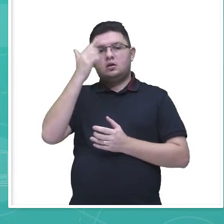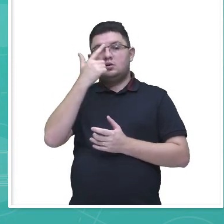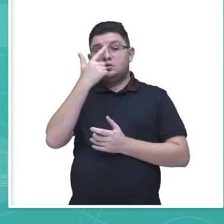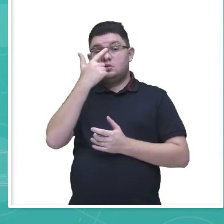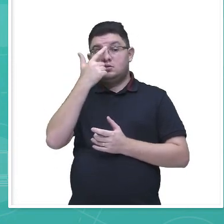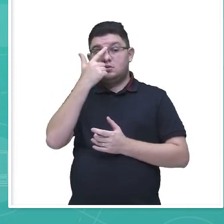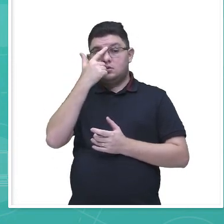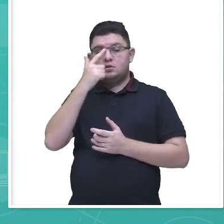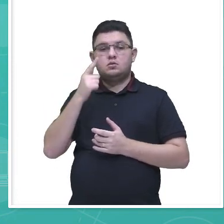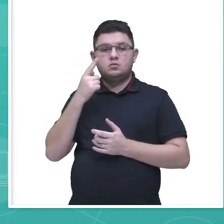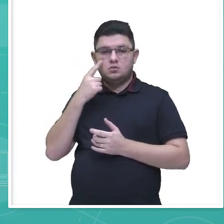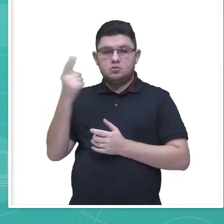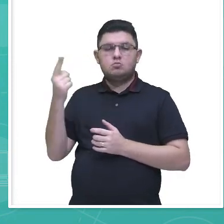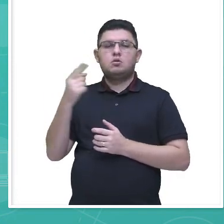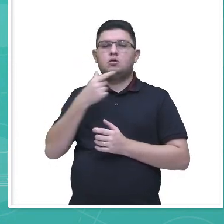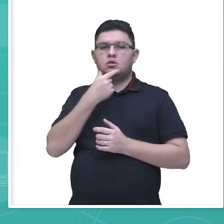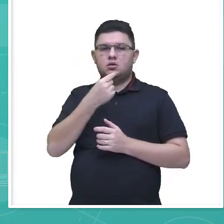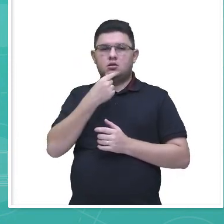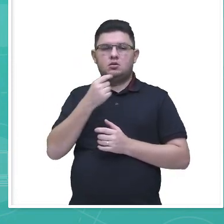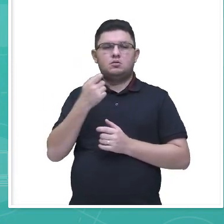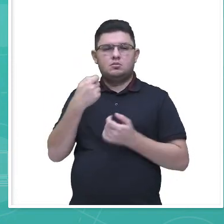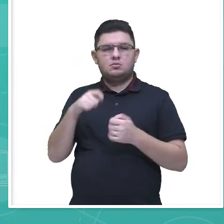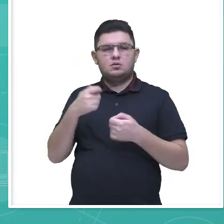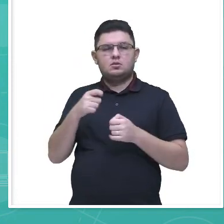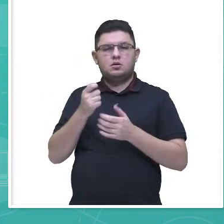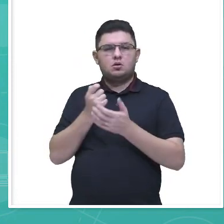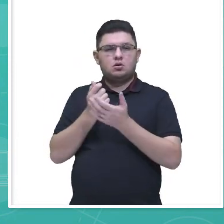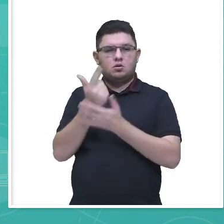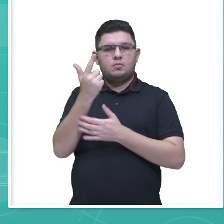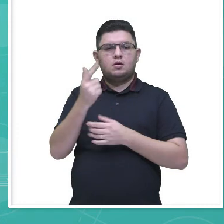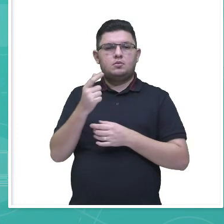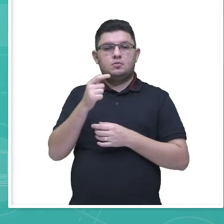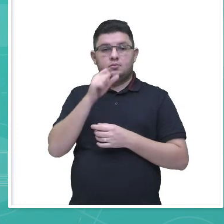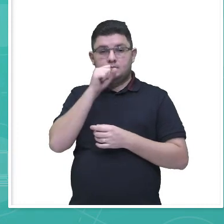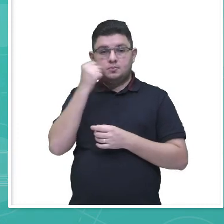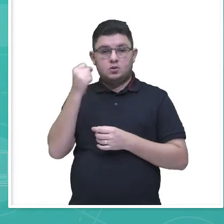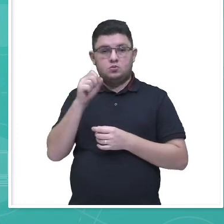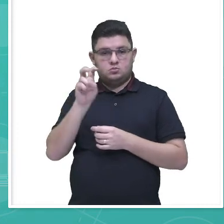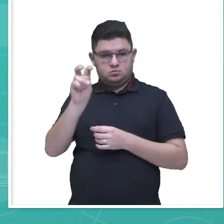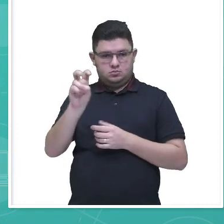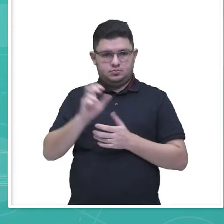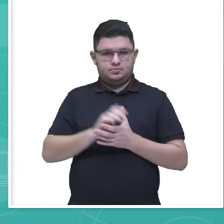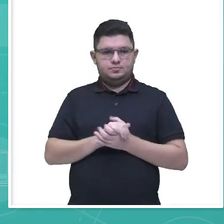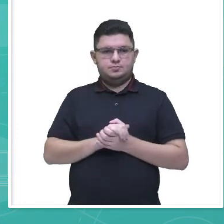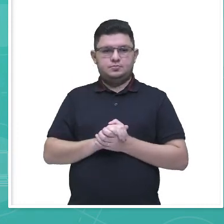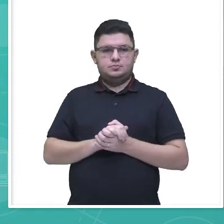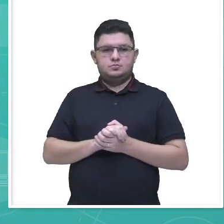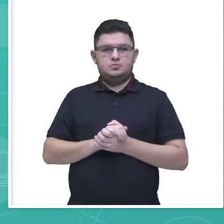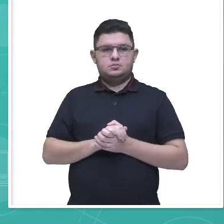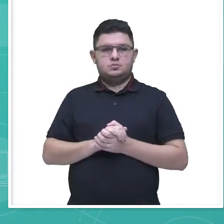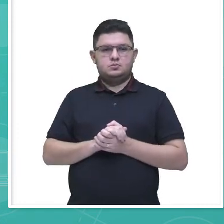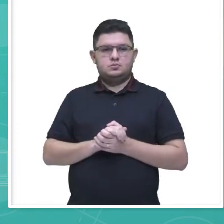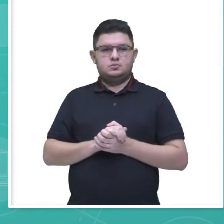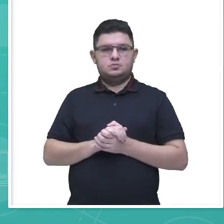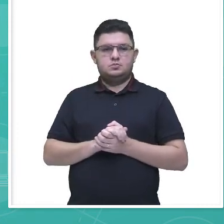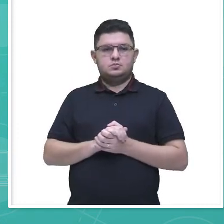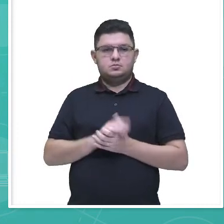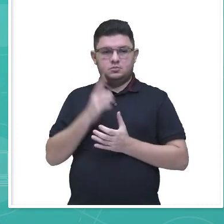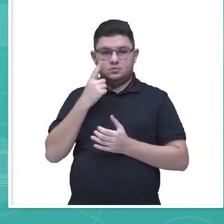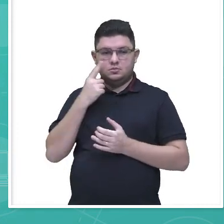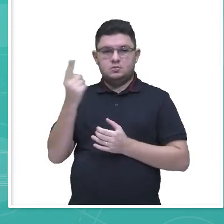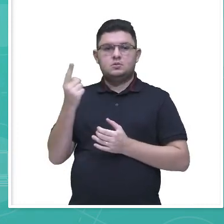que Júnior precisava levar... não acabou nossa continha ainda. Vamos voltar aqui. Vamos para a nossa próxima imagem, que tem